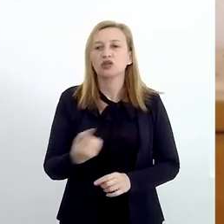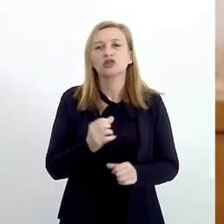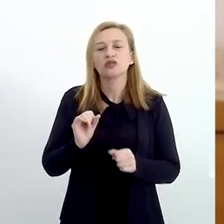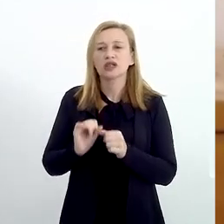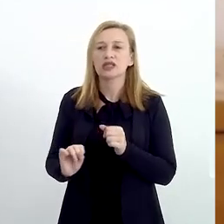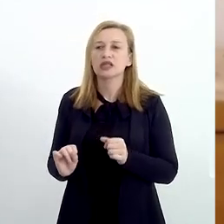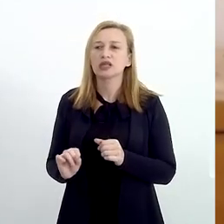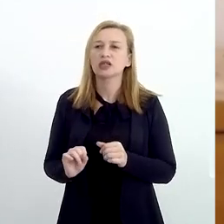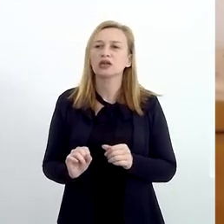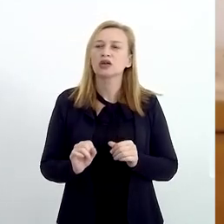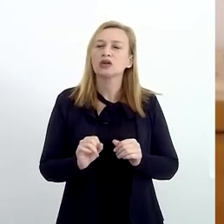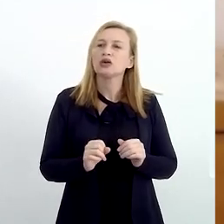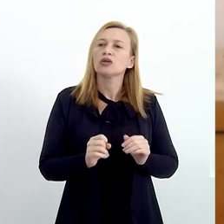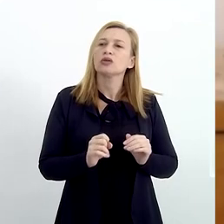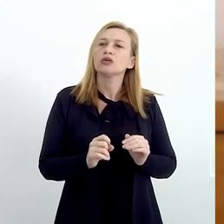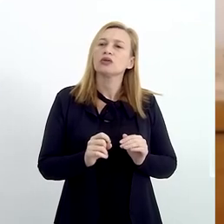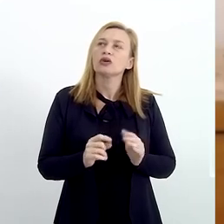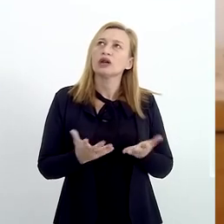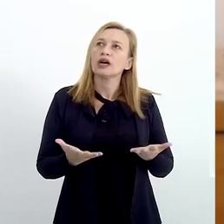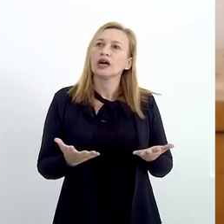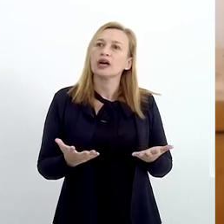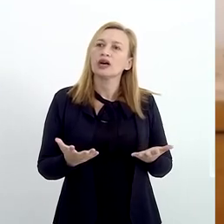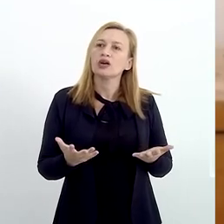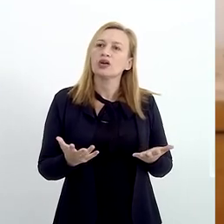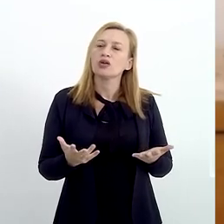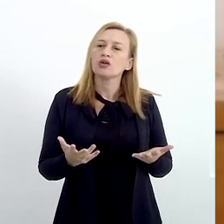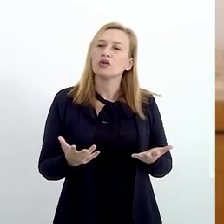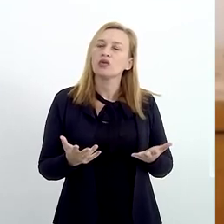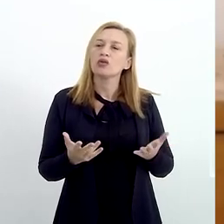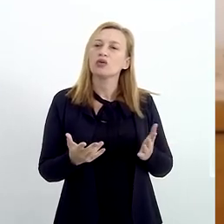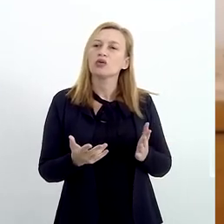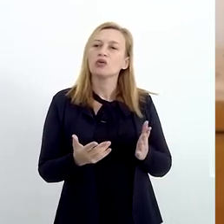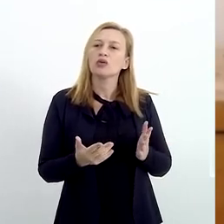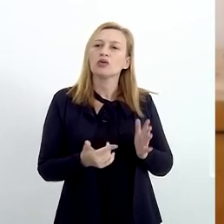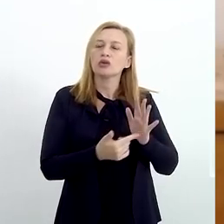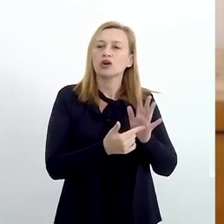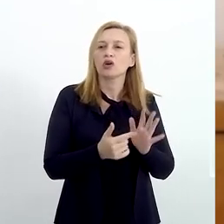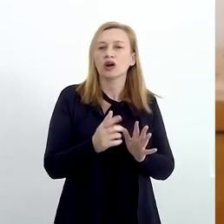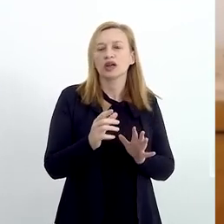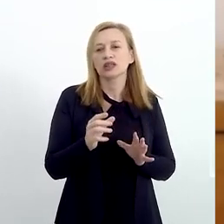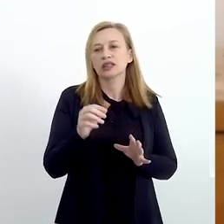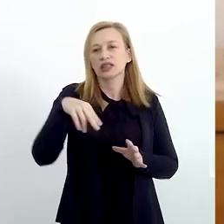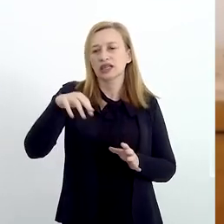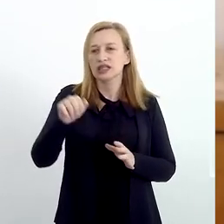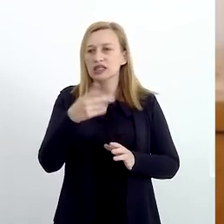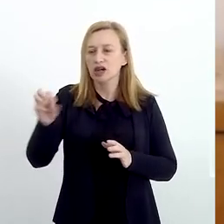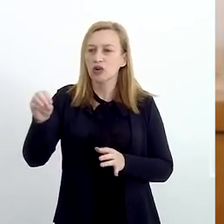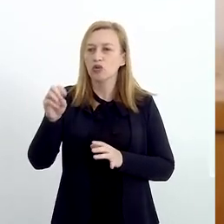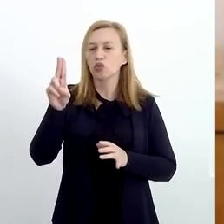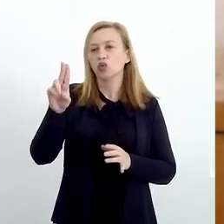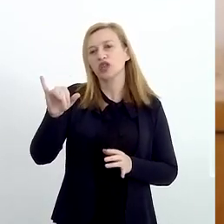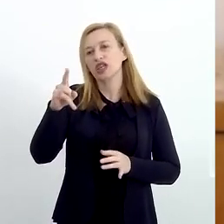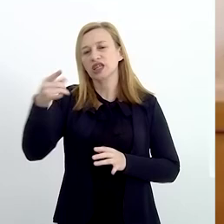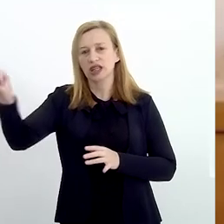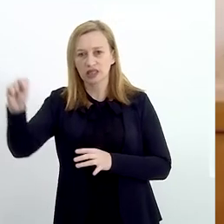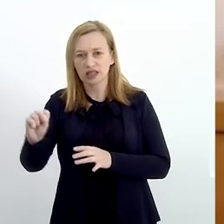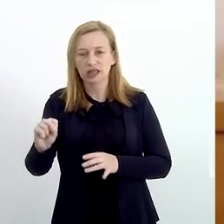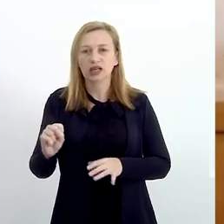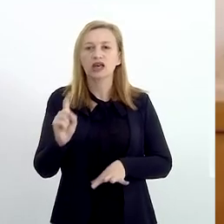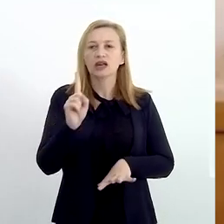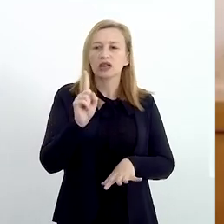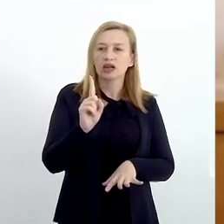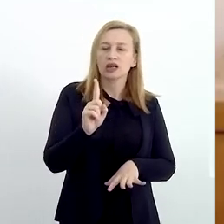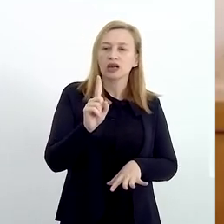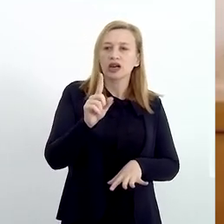reciclagem e a gente faz isso é tocando até mesmo naquilo que a Organização das Nações Unidas chama do